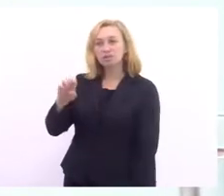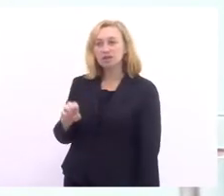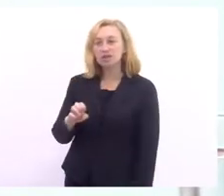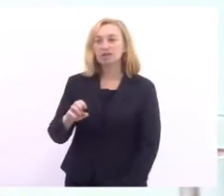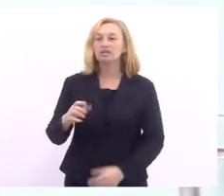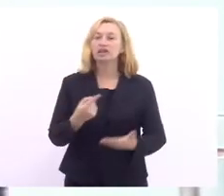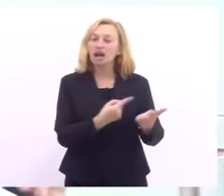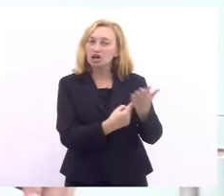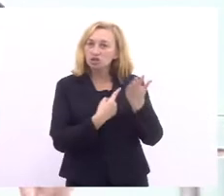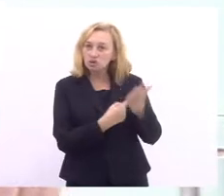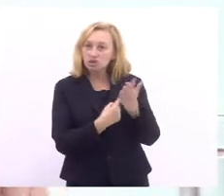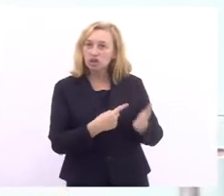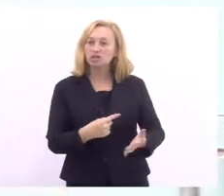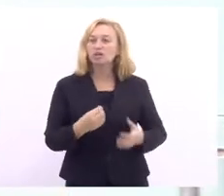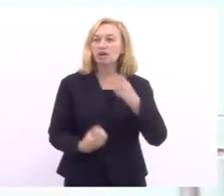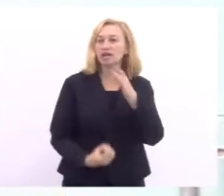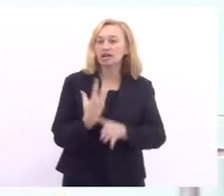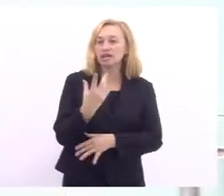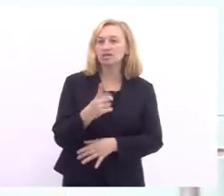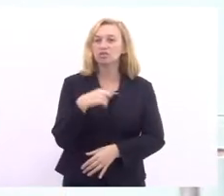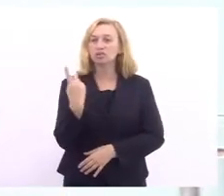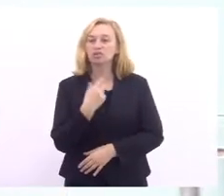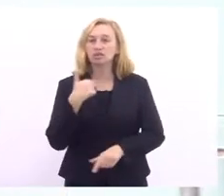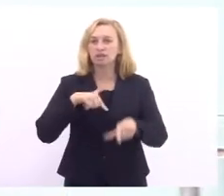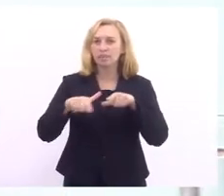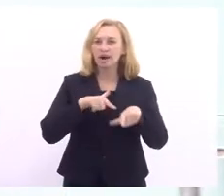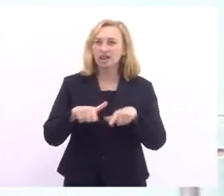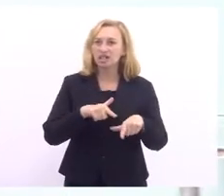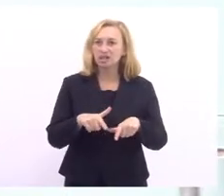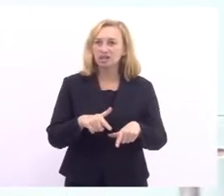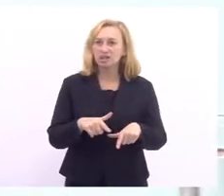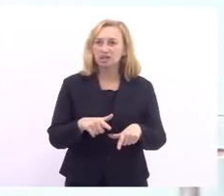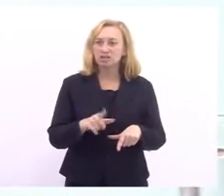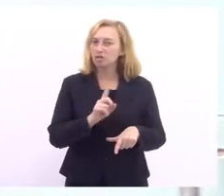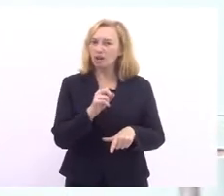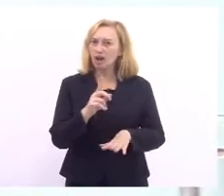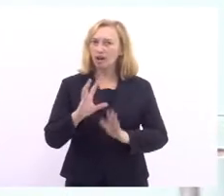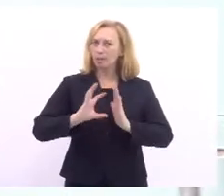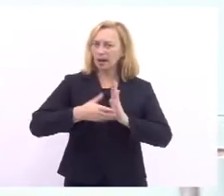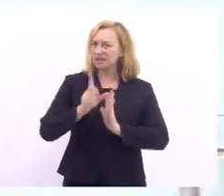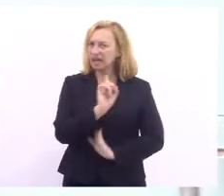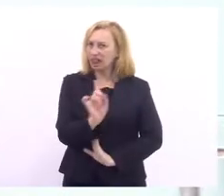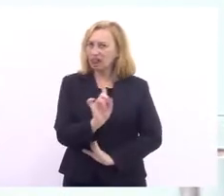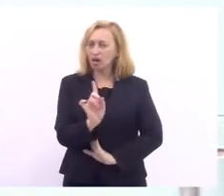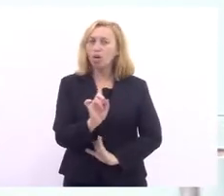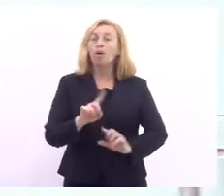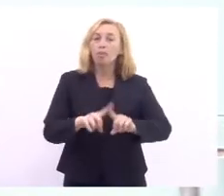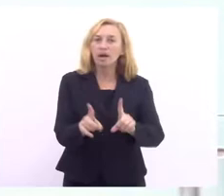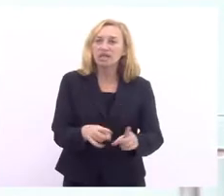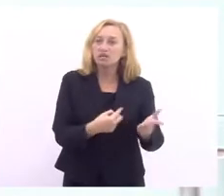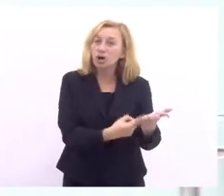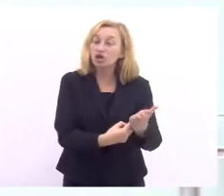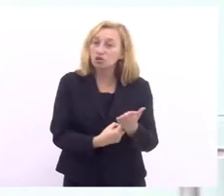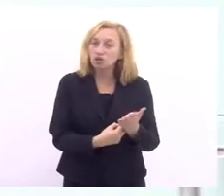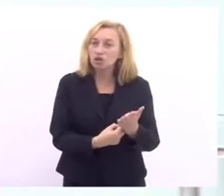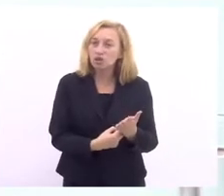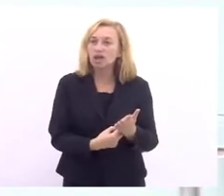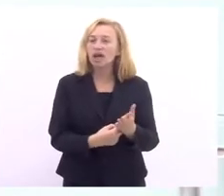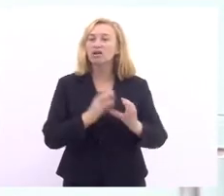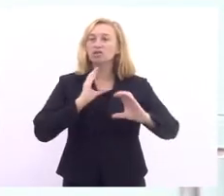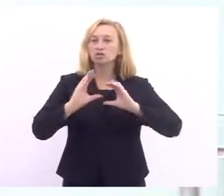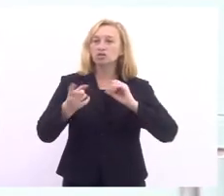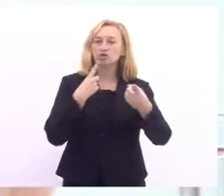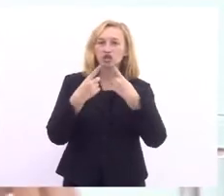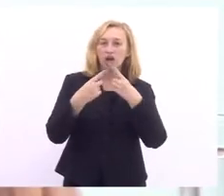pelo tanto que vem contribuindo para a construção do nosso mandato não há contradição na Perspectiva partidária não se trata disso mas a contribuição a partir da interlocução